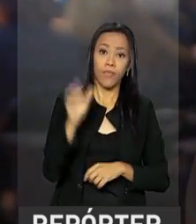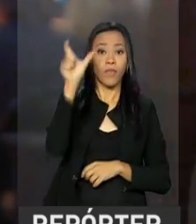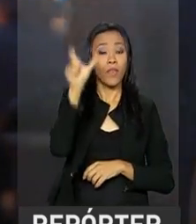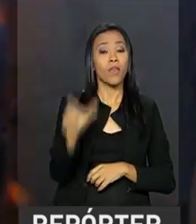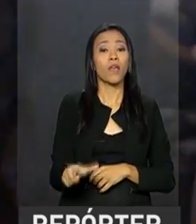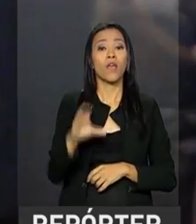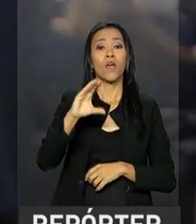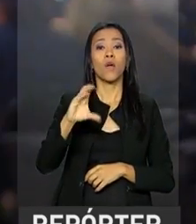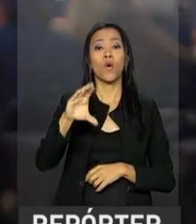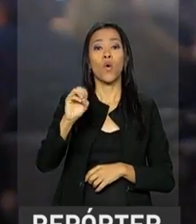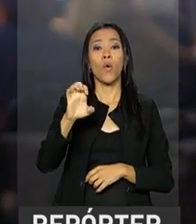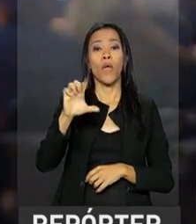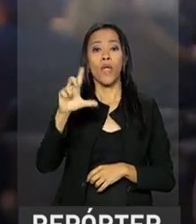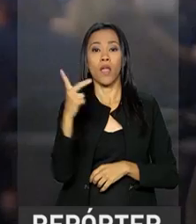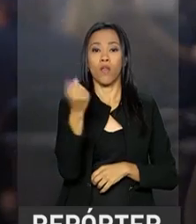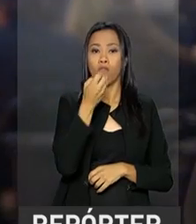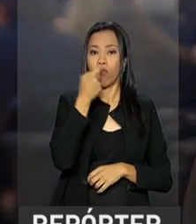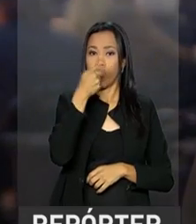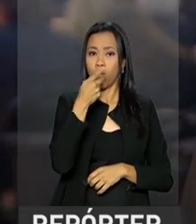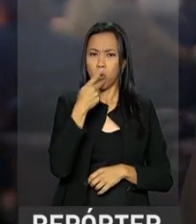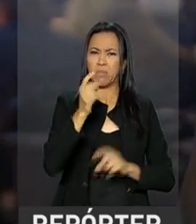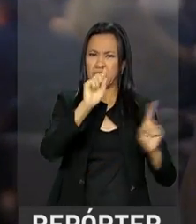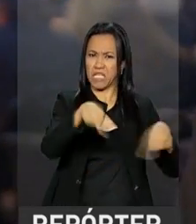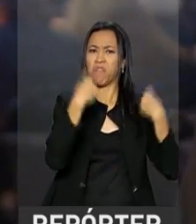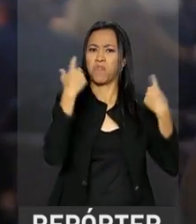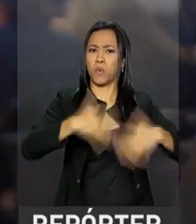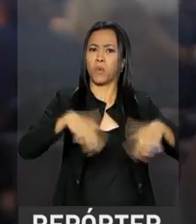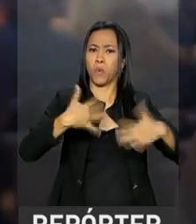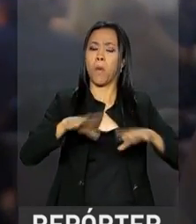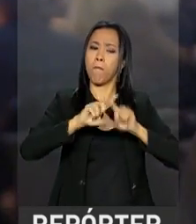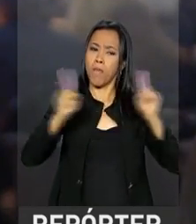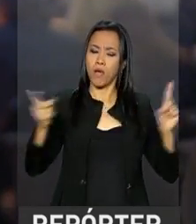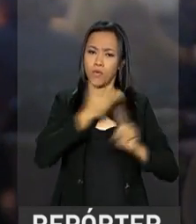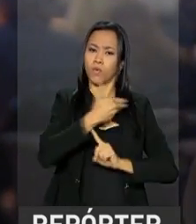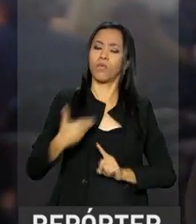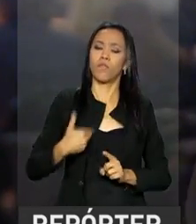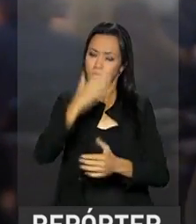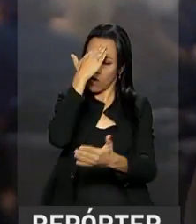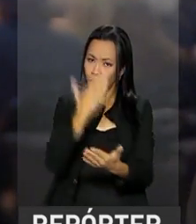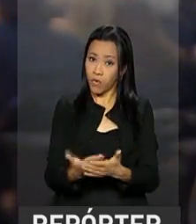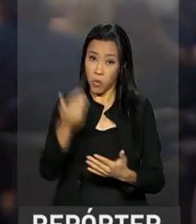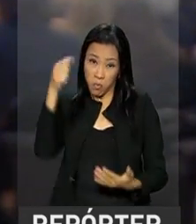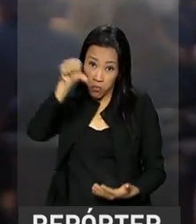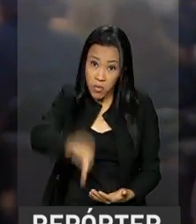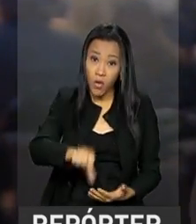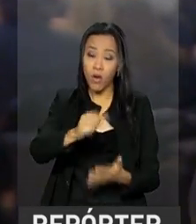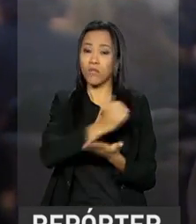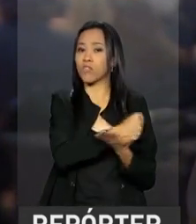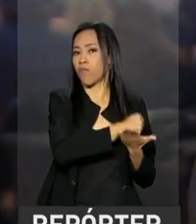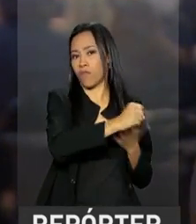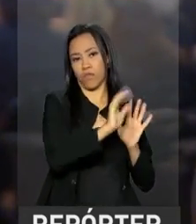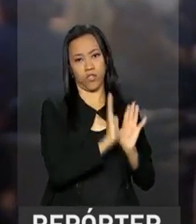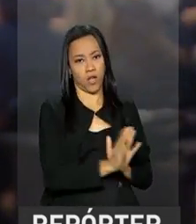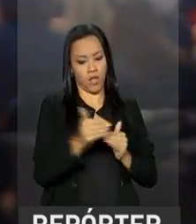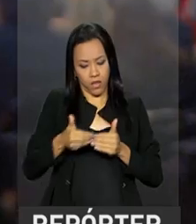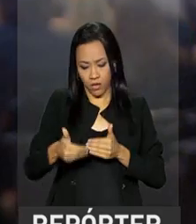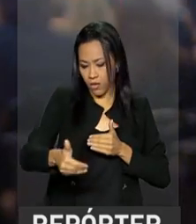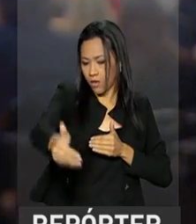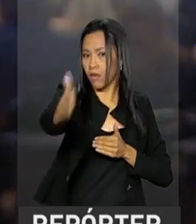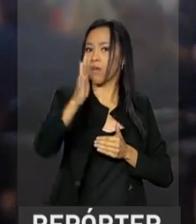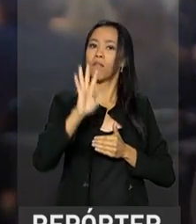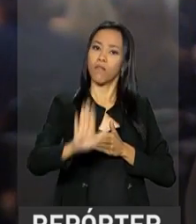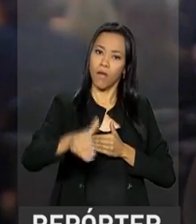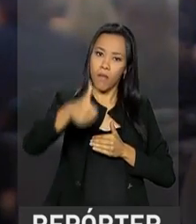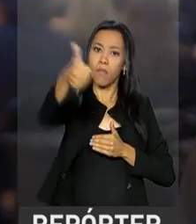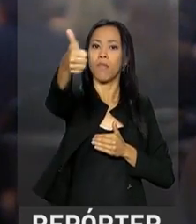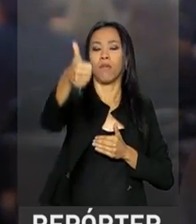Coelho, apesar do cenário econômico desafiador, o governo está confiante de que o pior já passou e que daqui para frente o setor